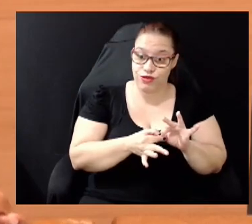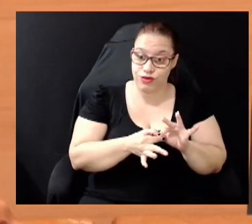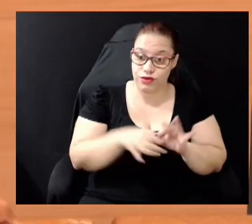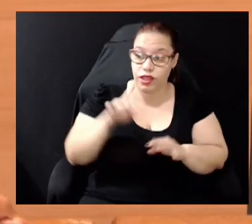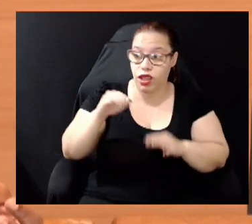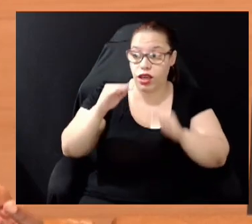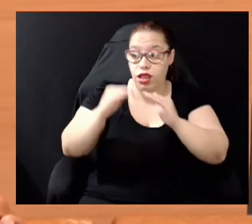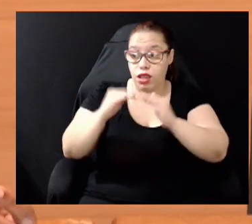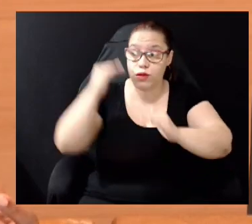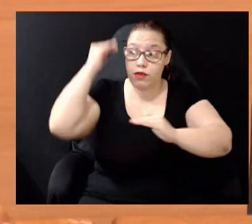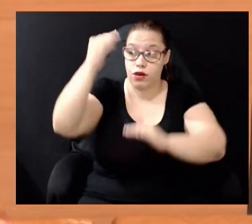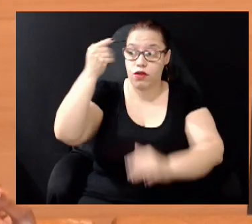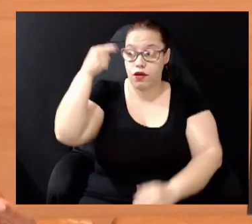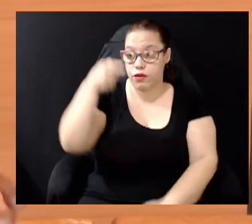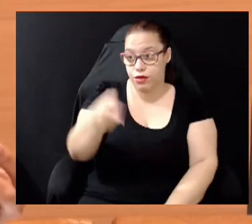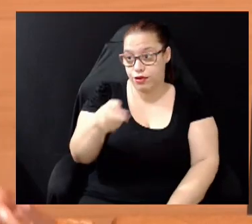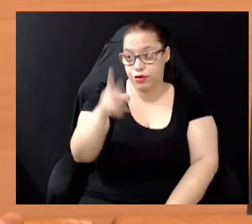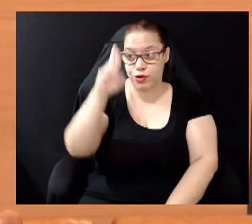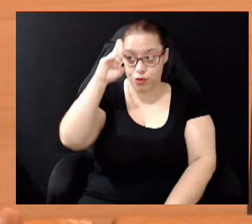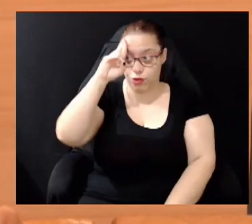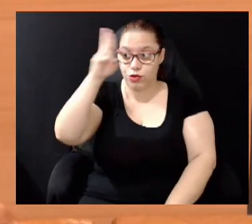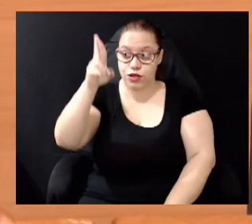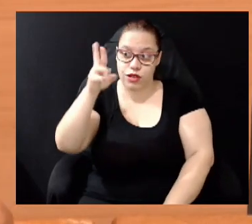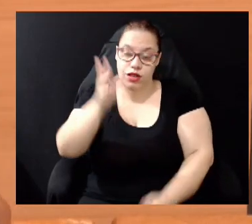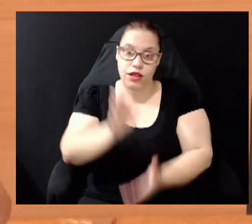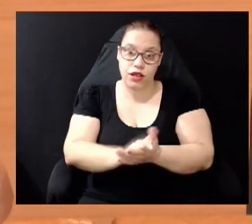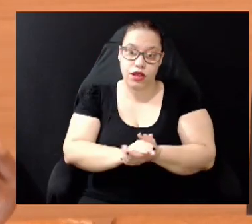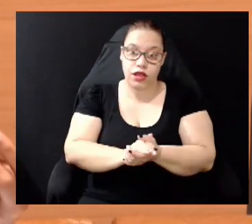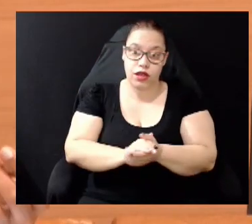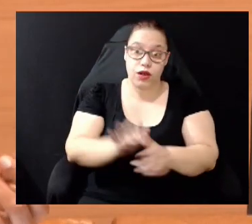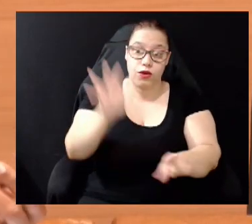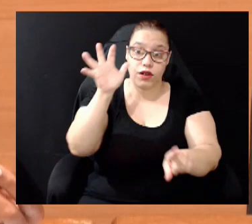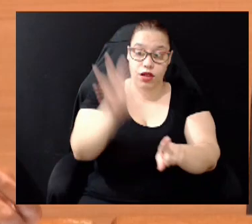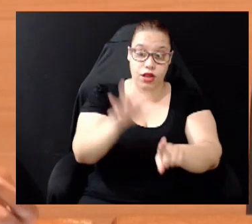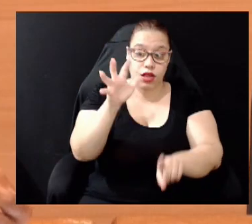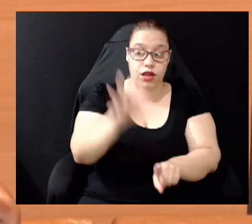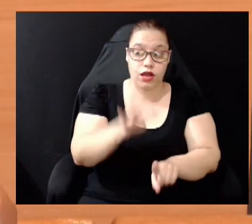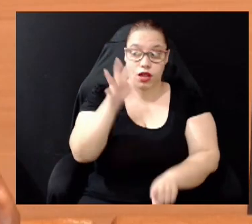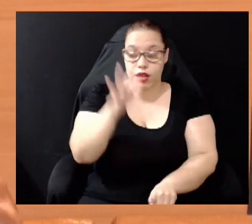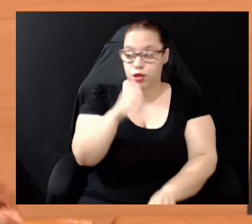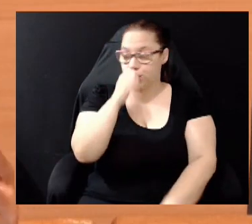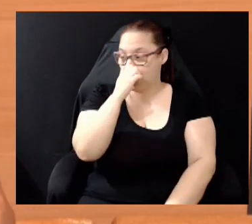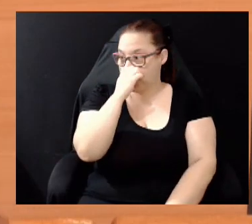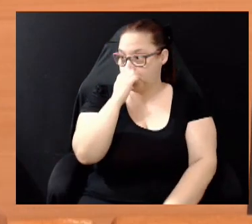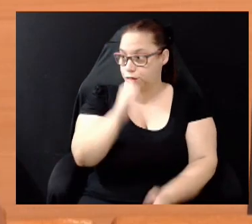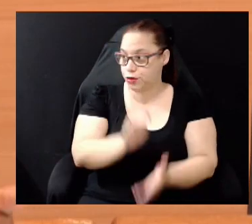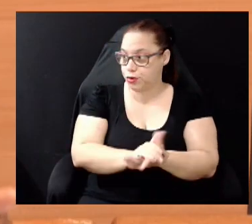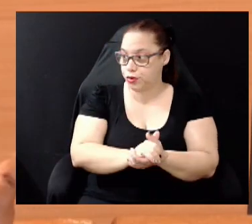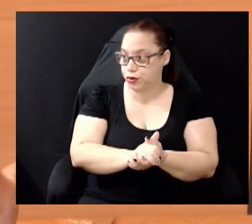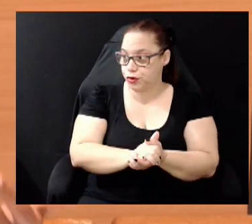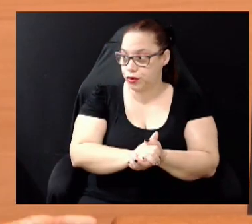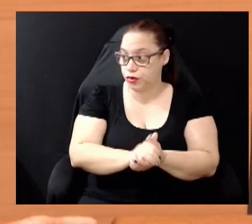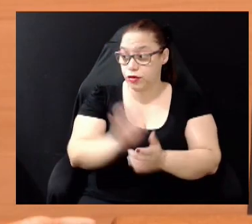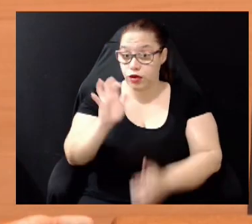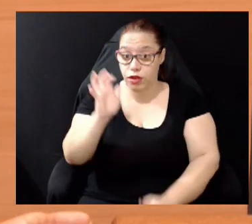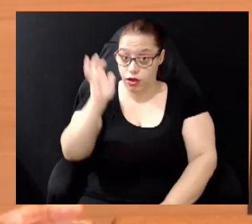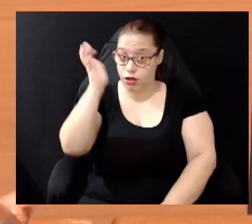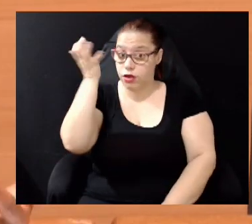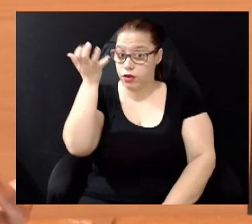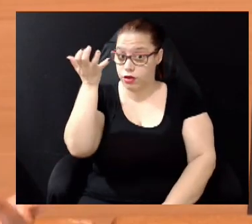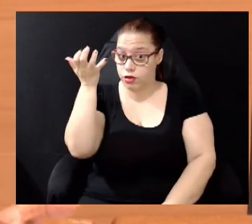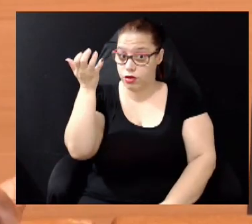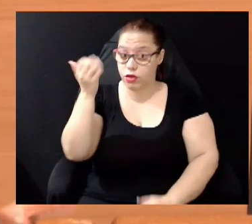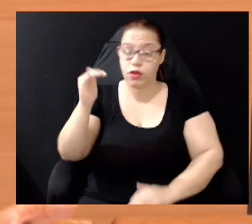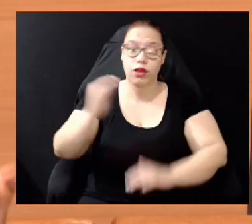você. Então, a gente começa a falar sobre o assédio moral, né? O assédio que acontece, inclusive, em muitos serviços públicos,